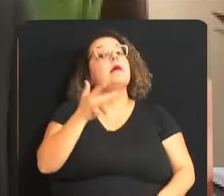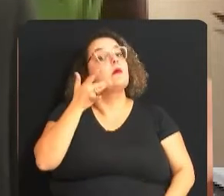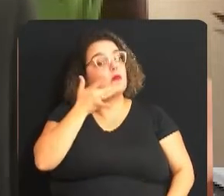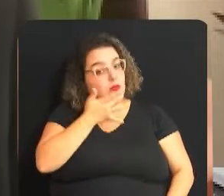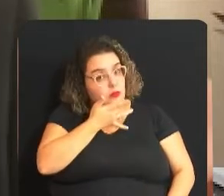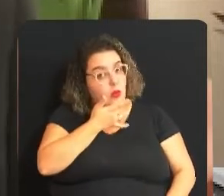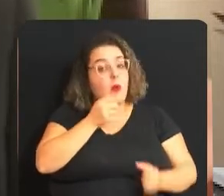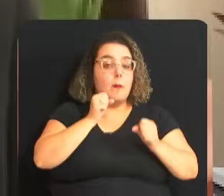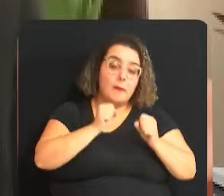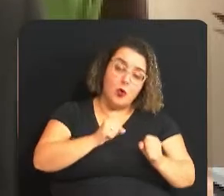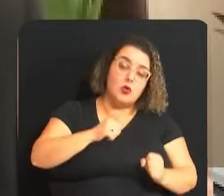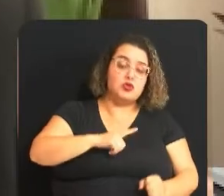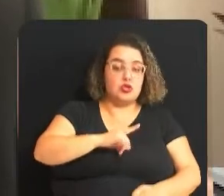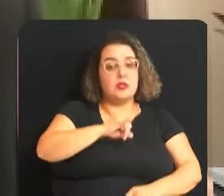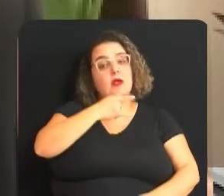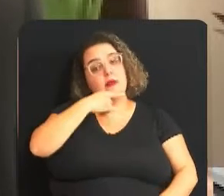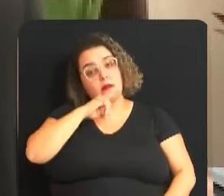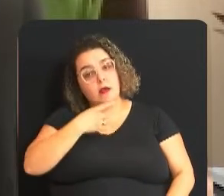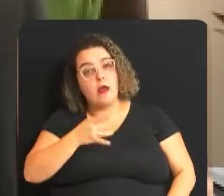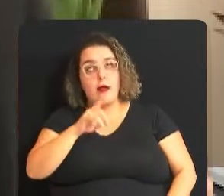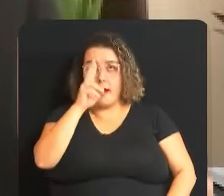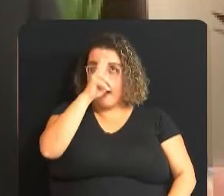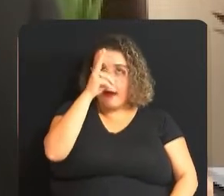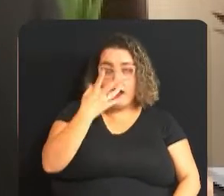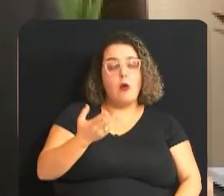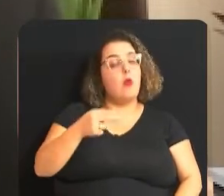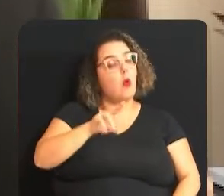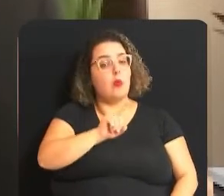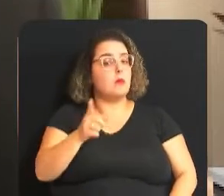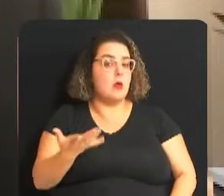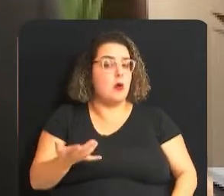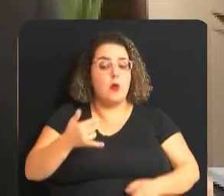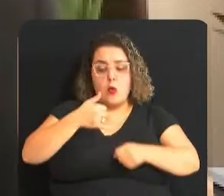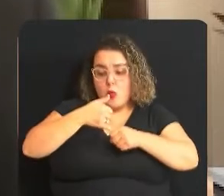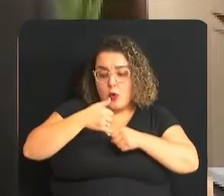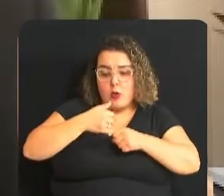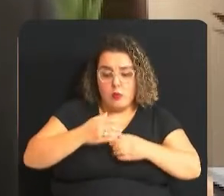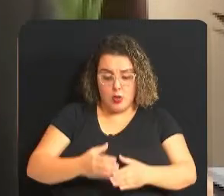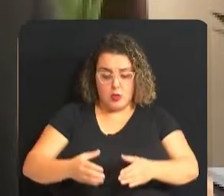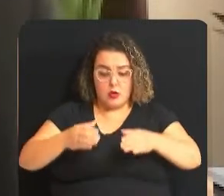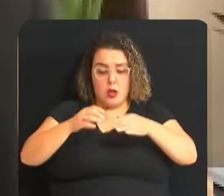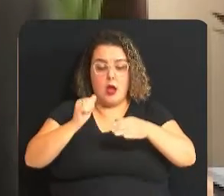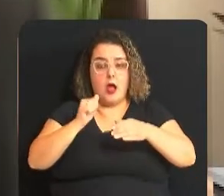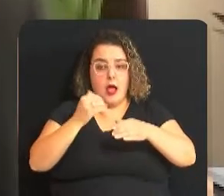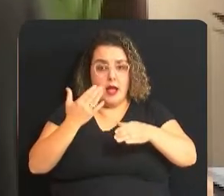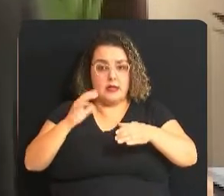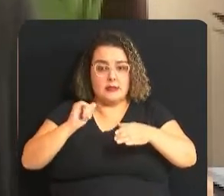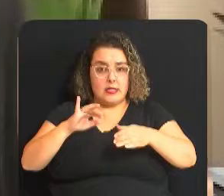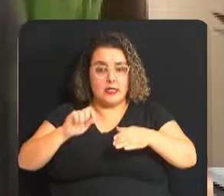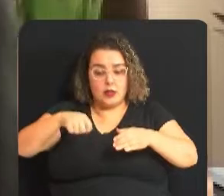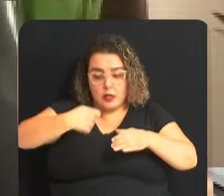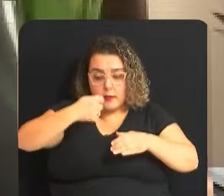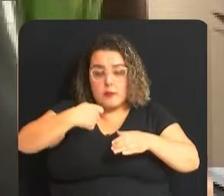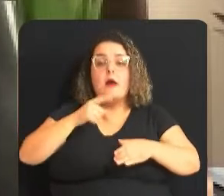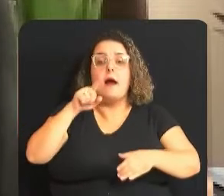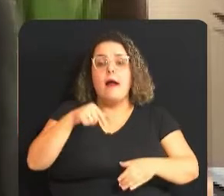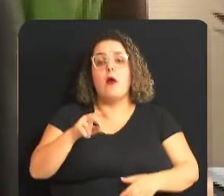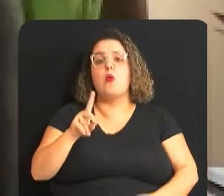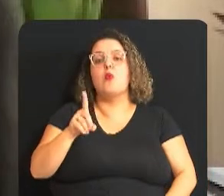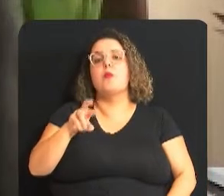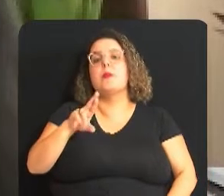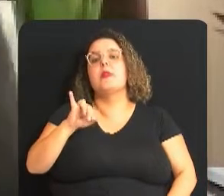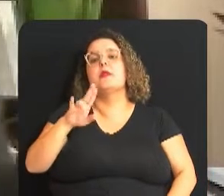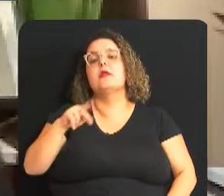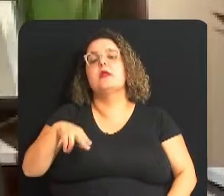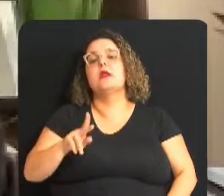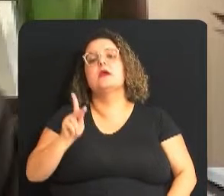Suco de fruta é drink, água de coco é drink. Uma tigela de açaí que eu estou comendo com a colher é um drink. E o que é um